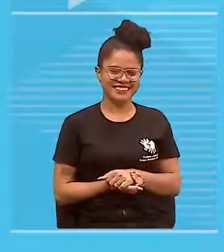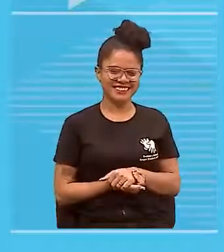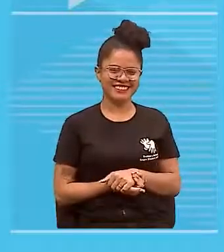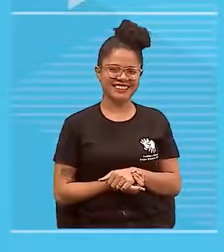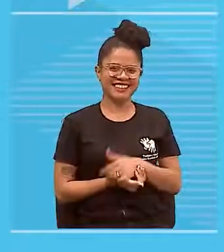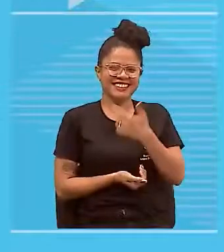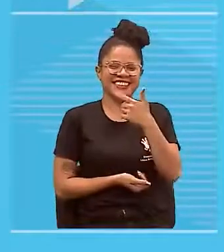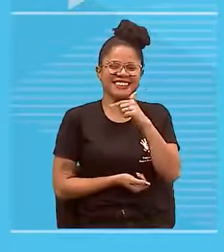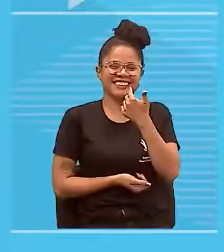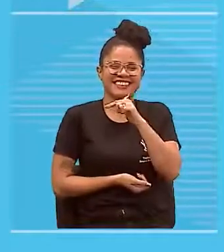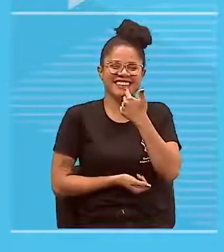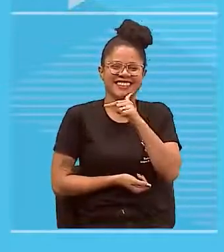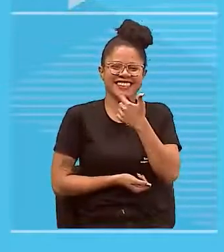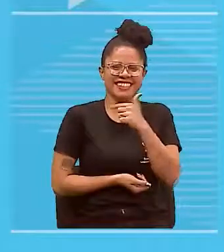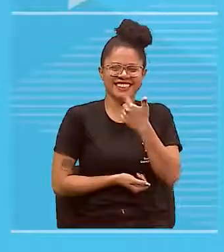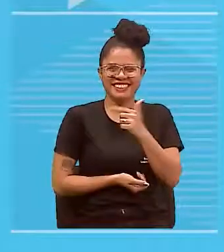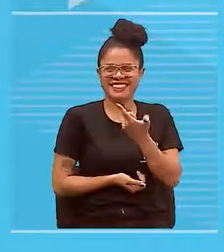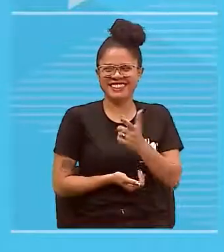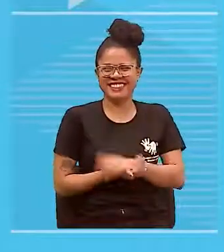Nordeste